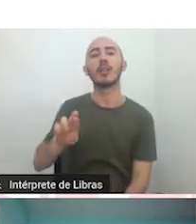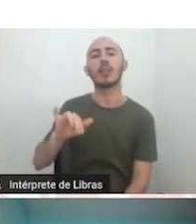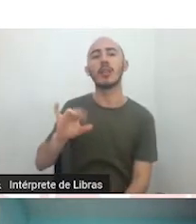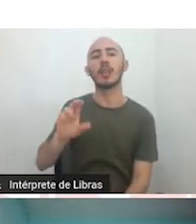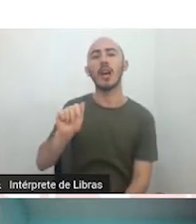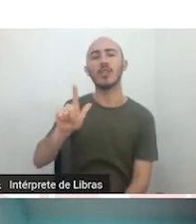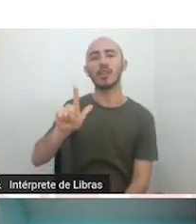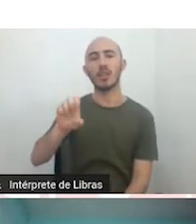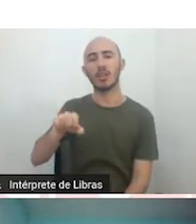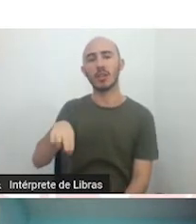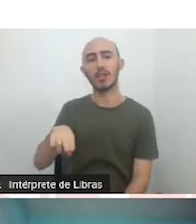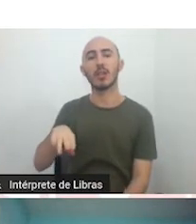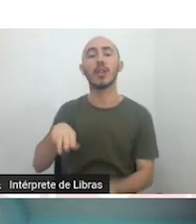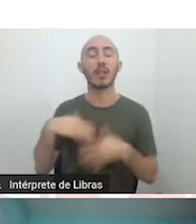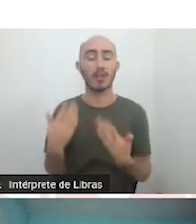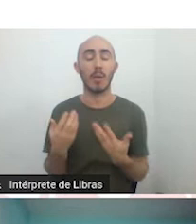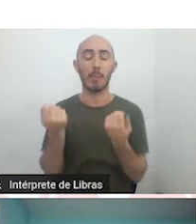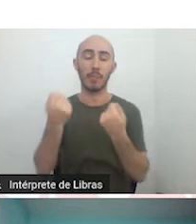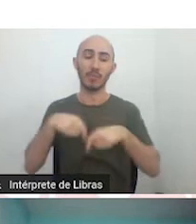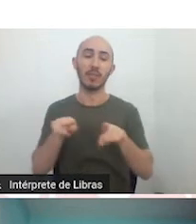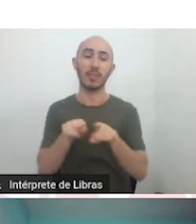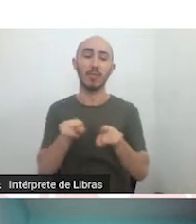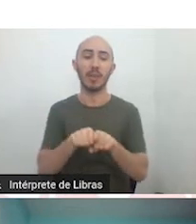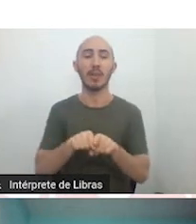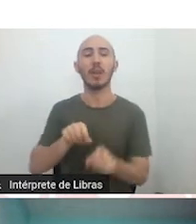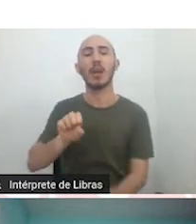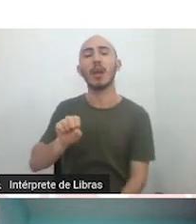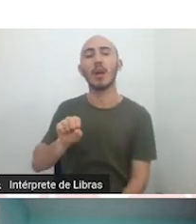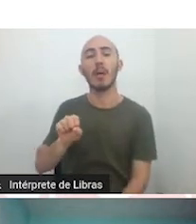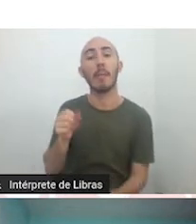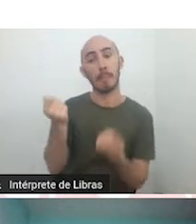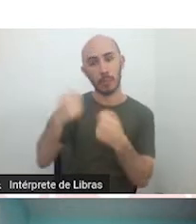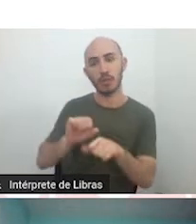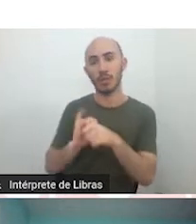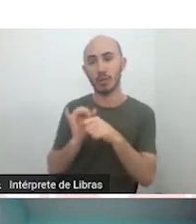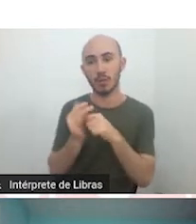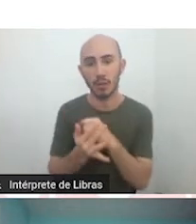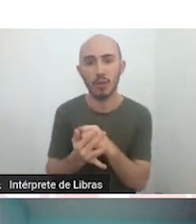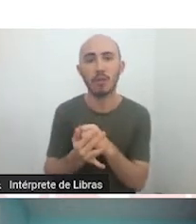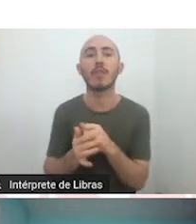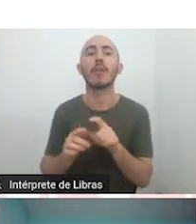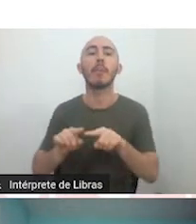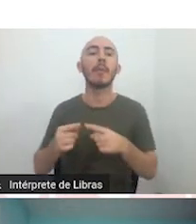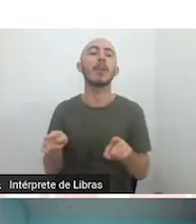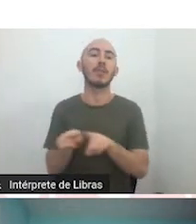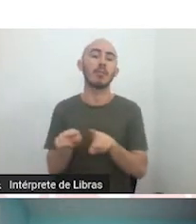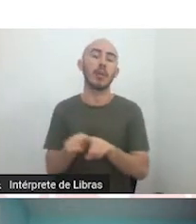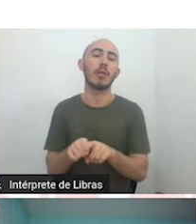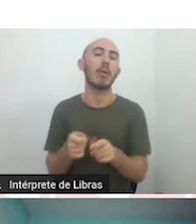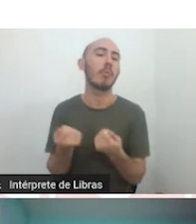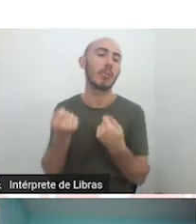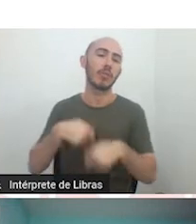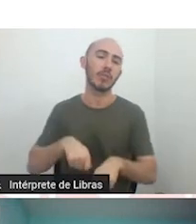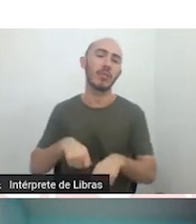o paciente idoso tem uma história só de síncope, pode ser coronavírus, tem uma história só de inapetência, pode ser coronavírus, e rebaixamento do nível